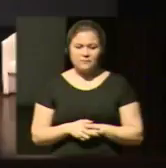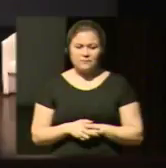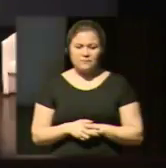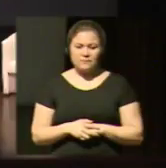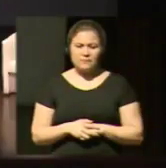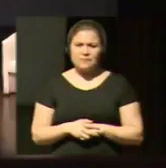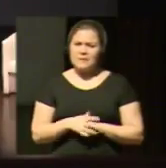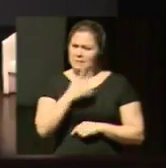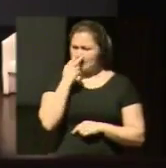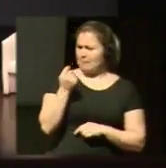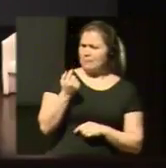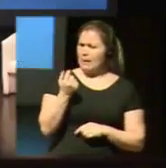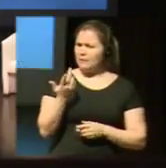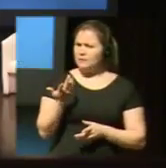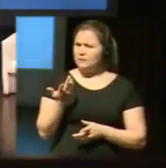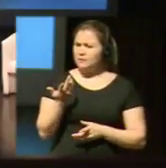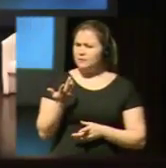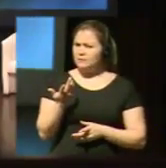Parece que